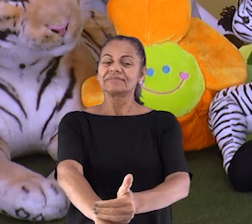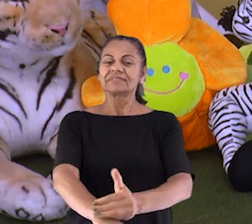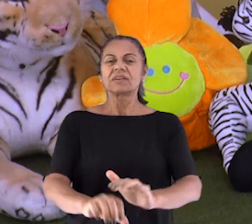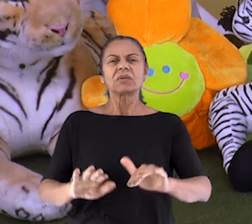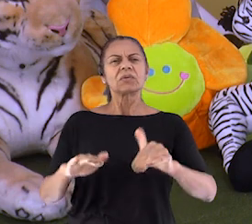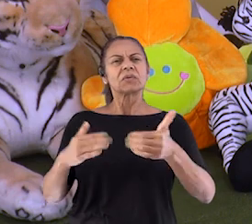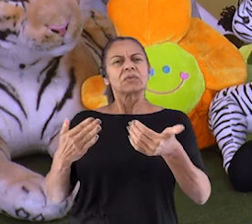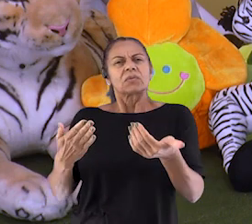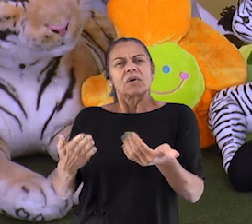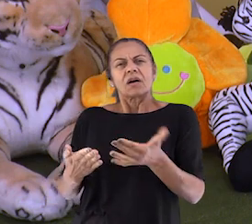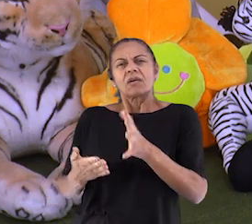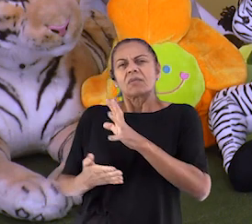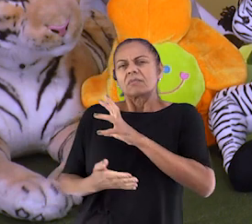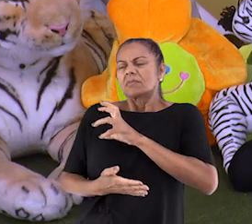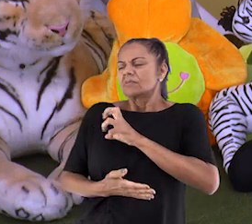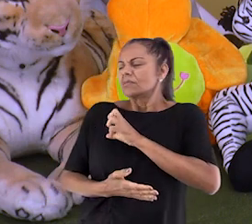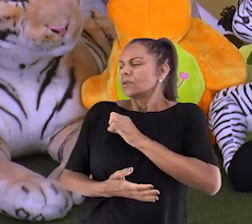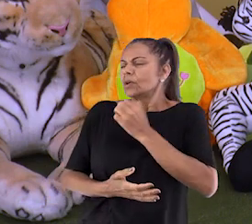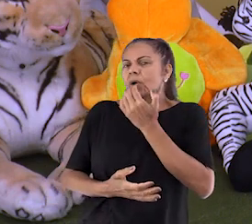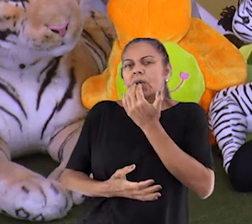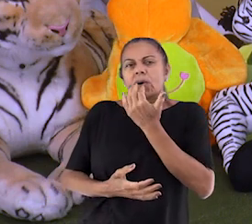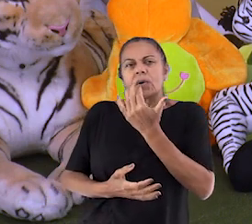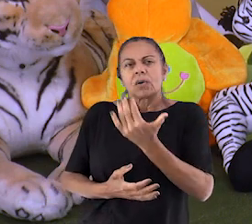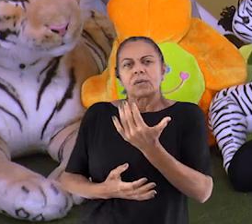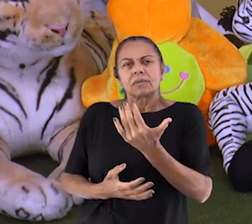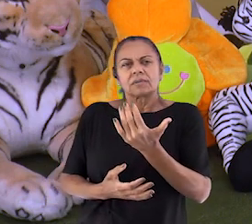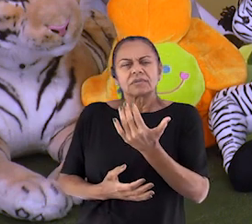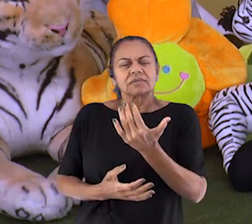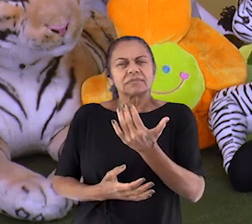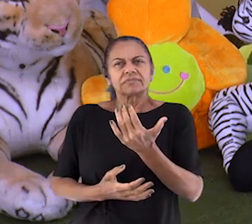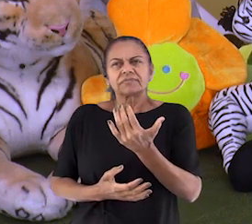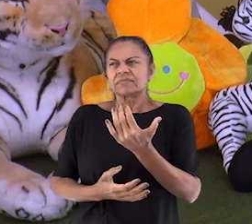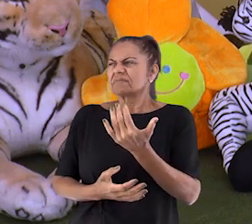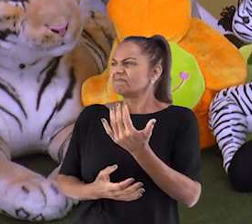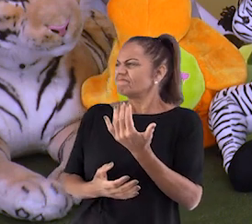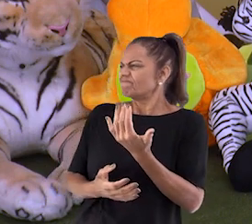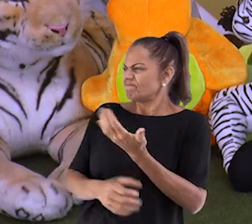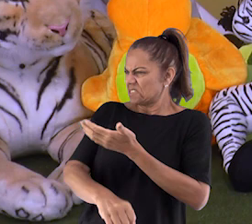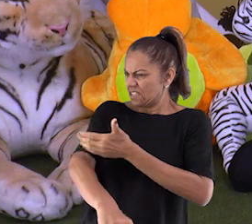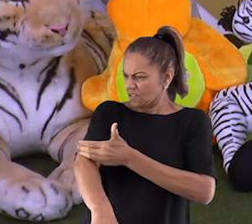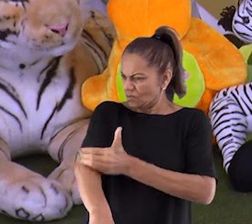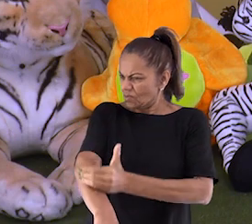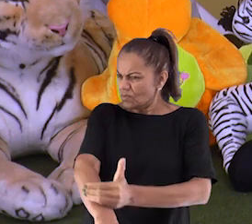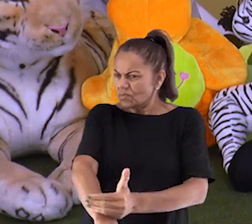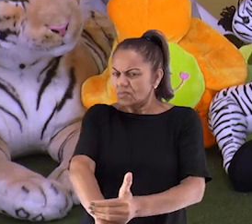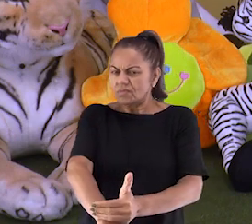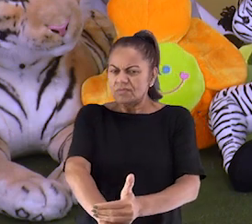amor? Perguntou o elefantinho. Será que o amor é branco?